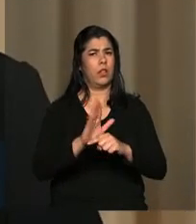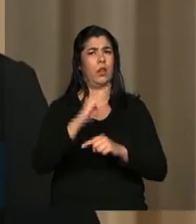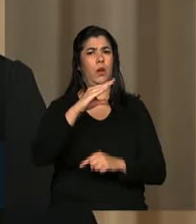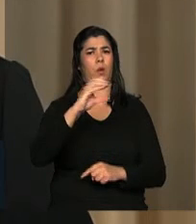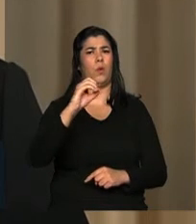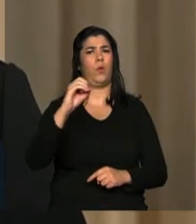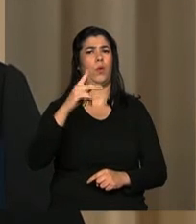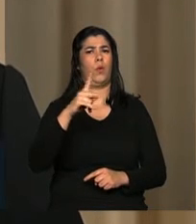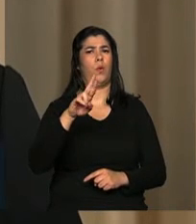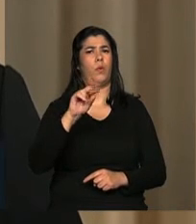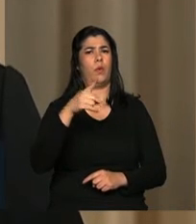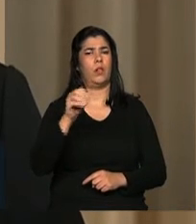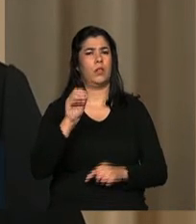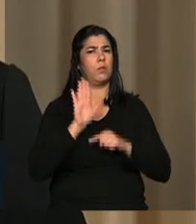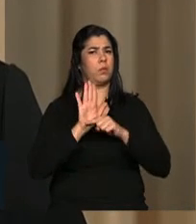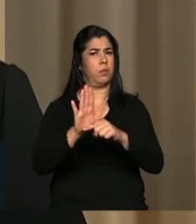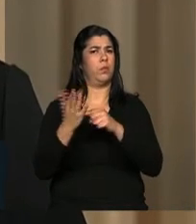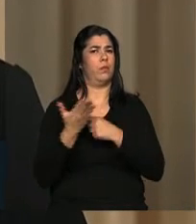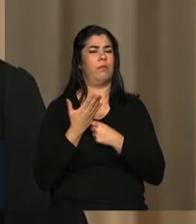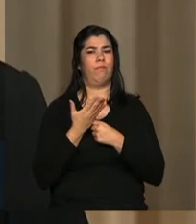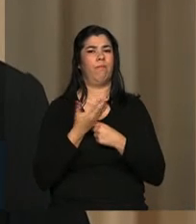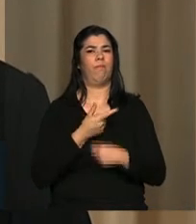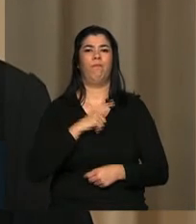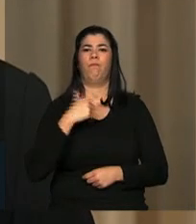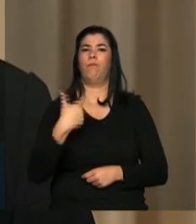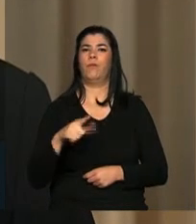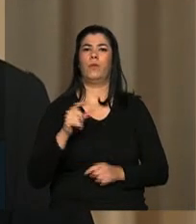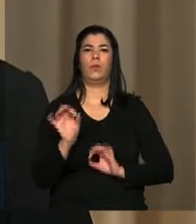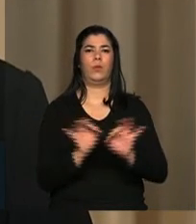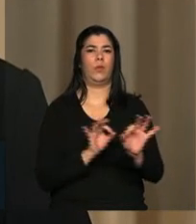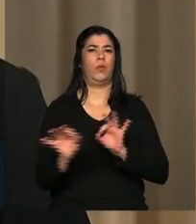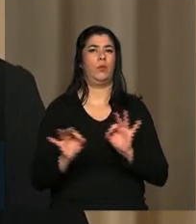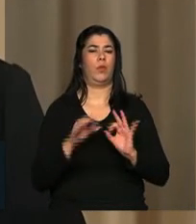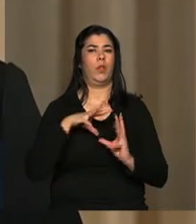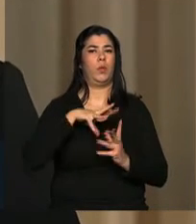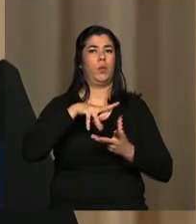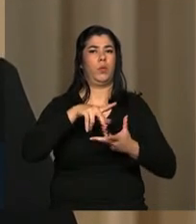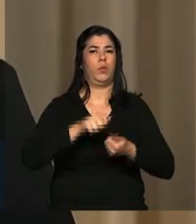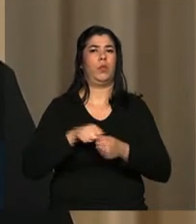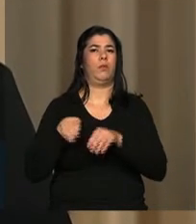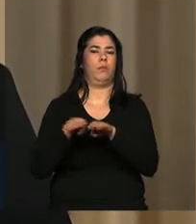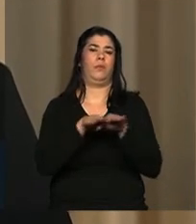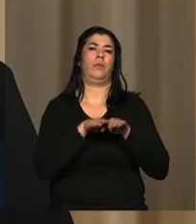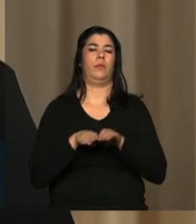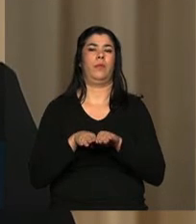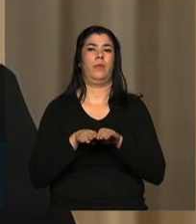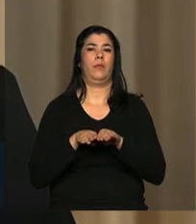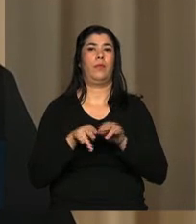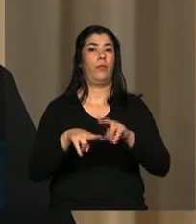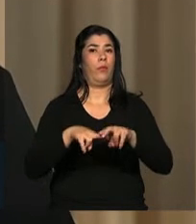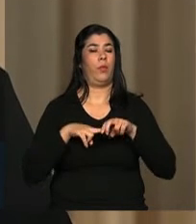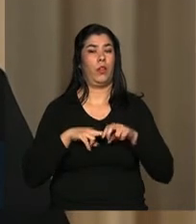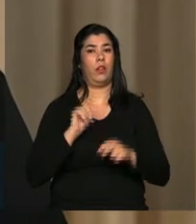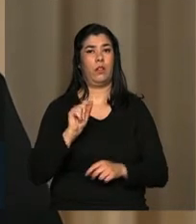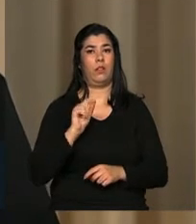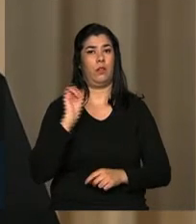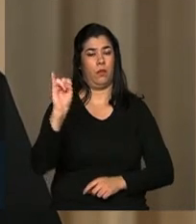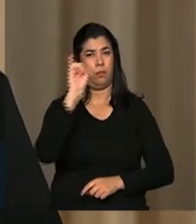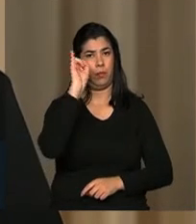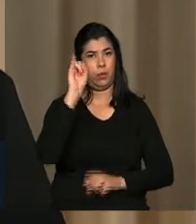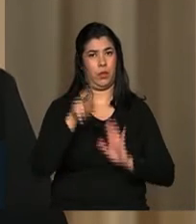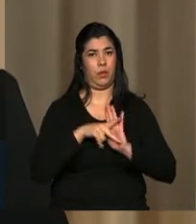não teremos uma ordem internacional estável. Daí a